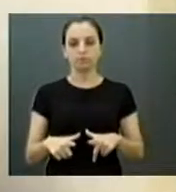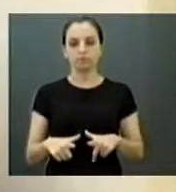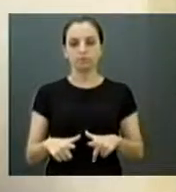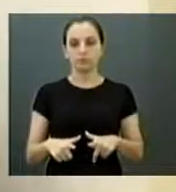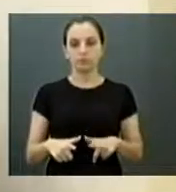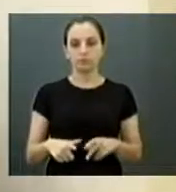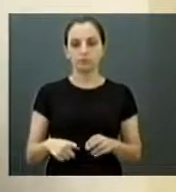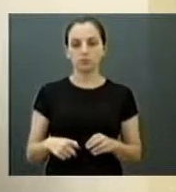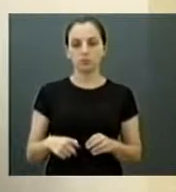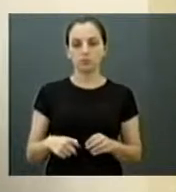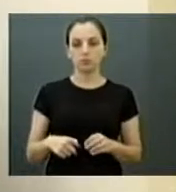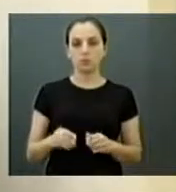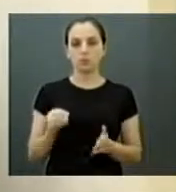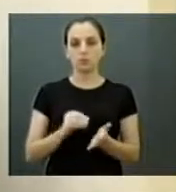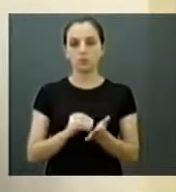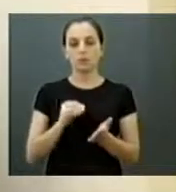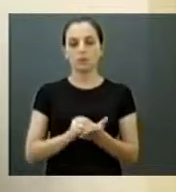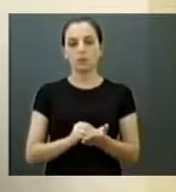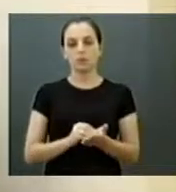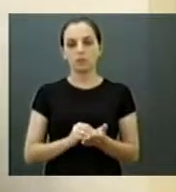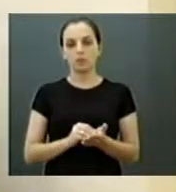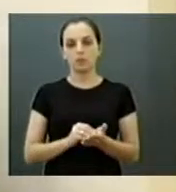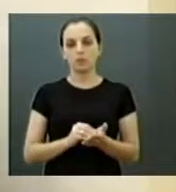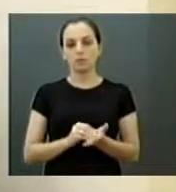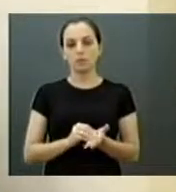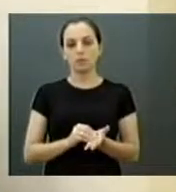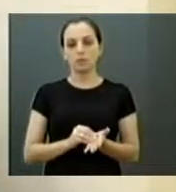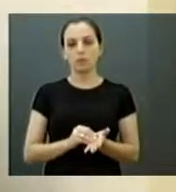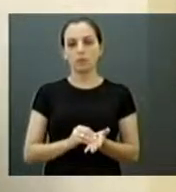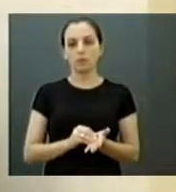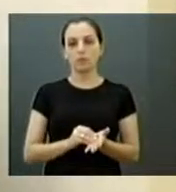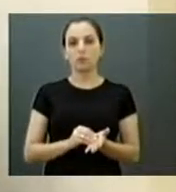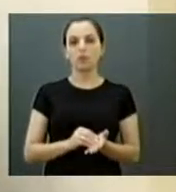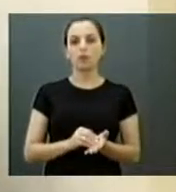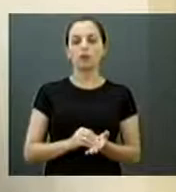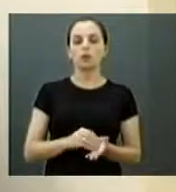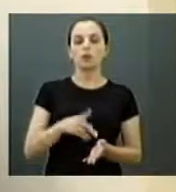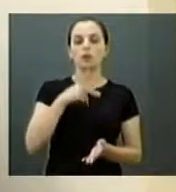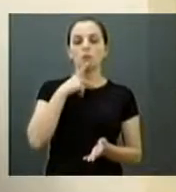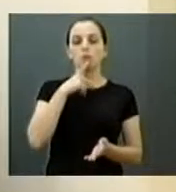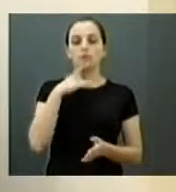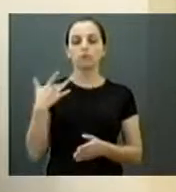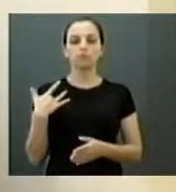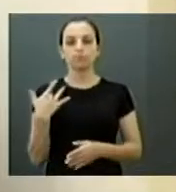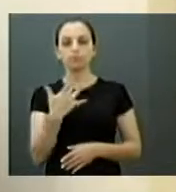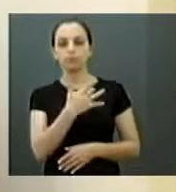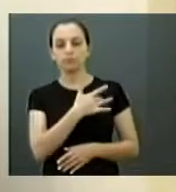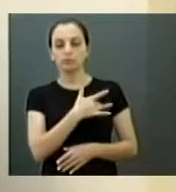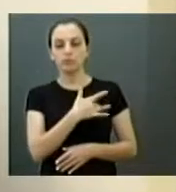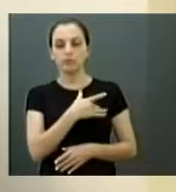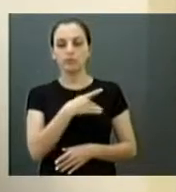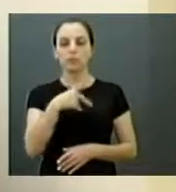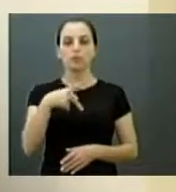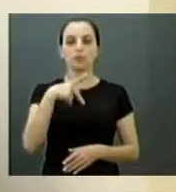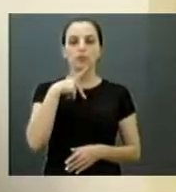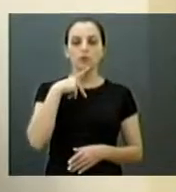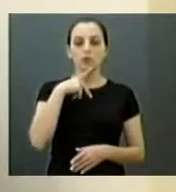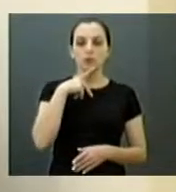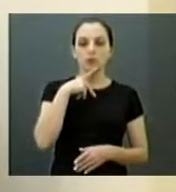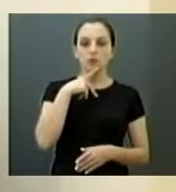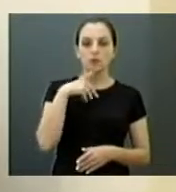Falta o quê? Falta ter uma política de saúde, uma política